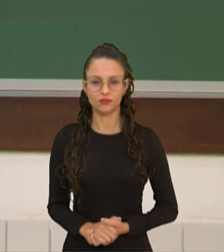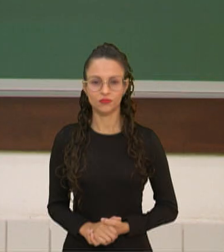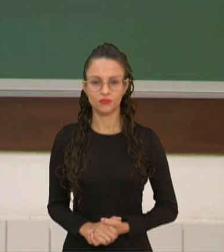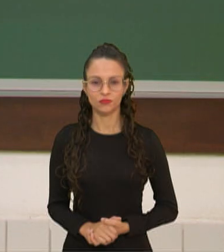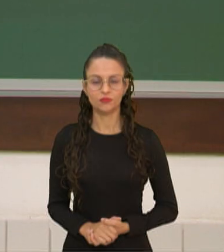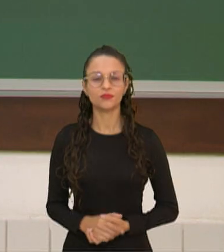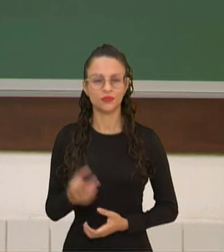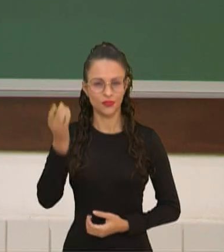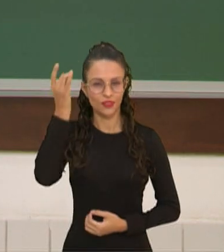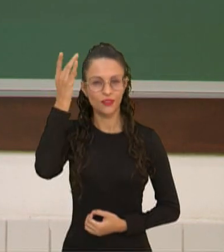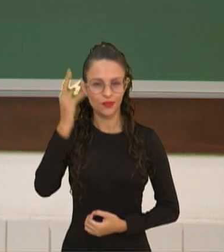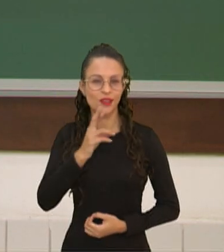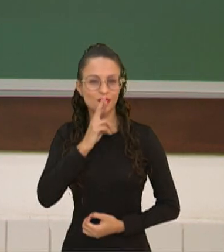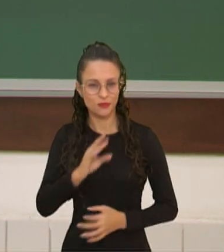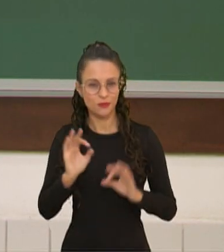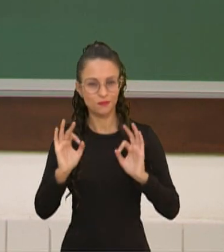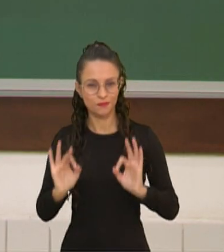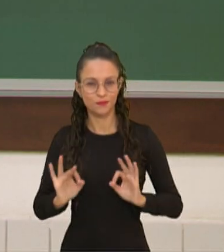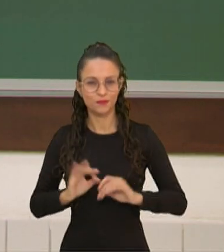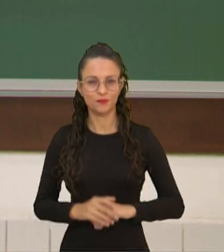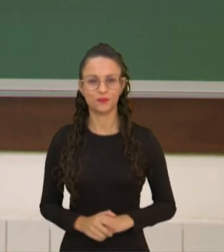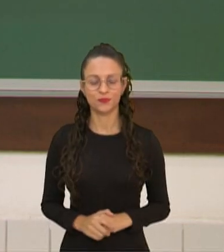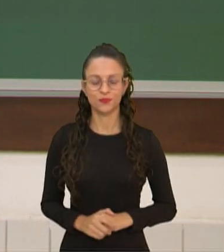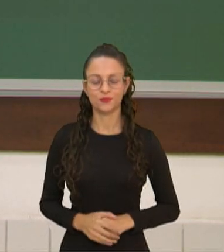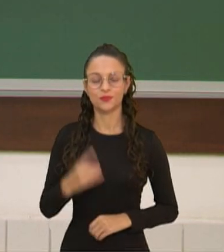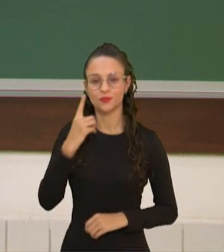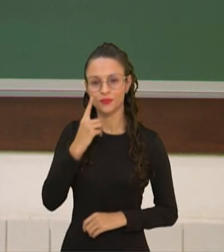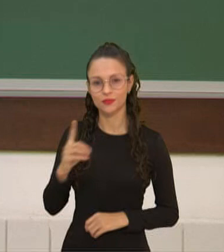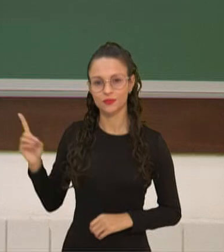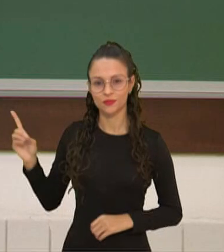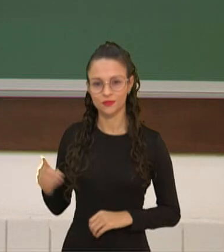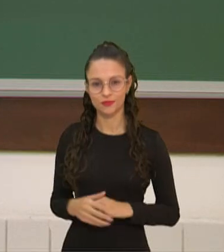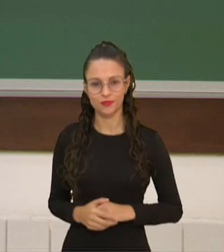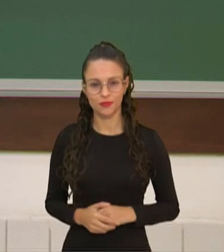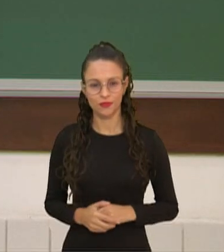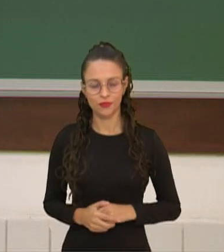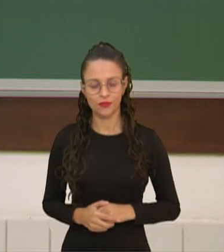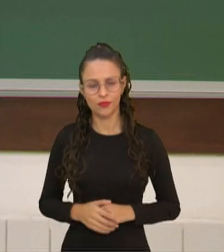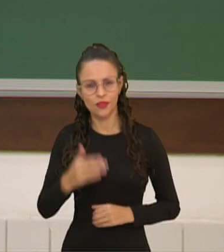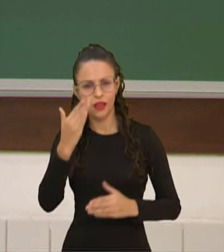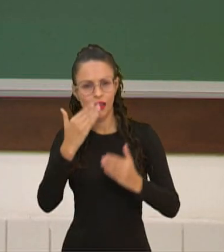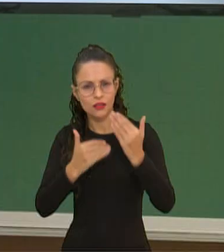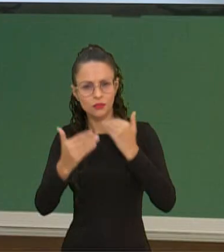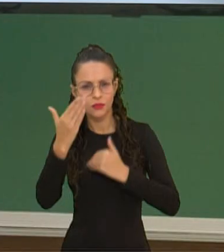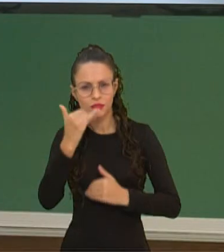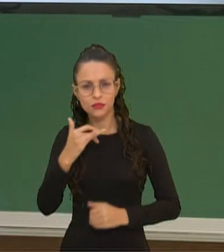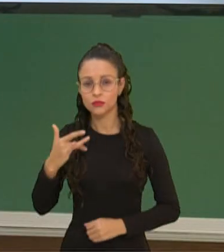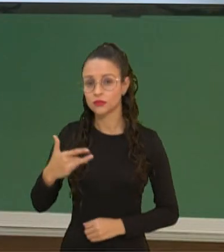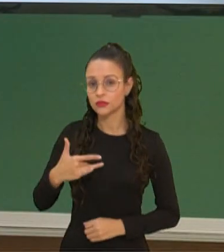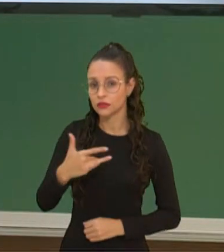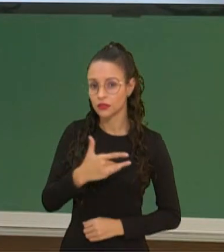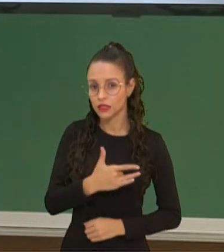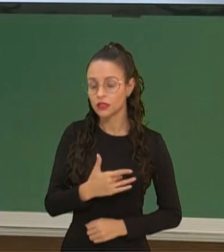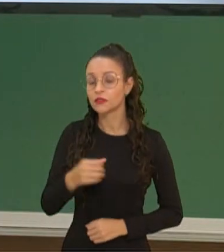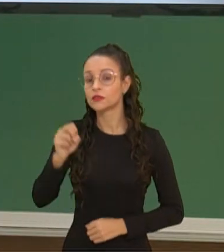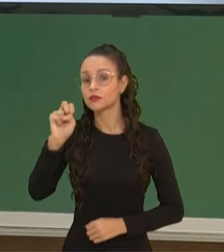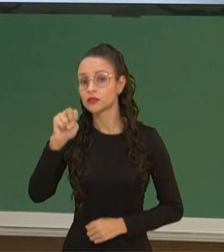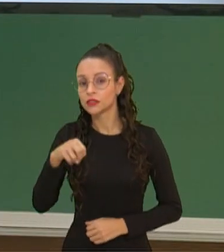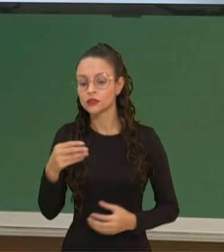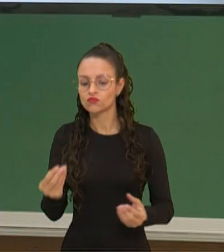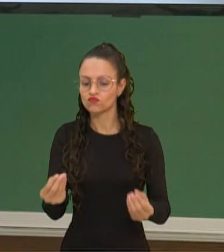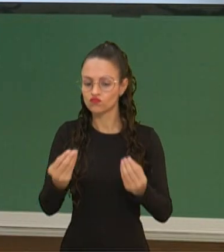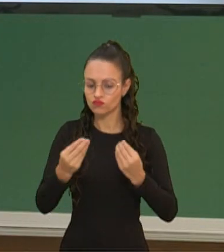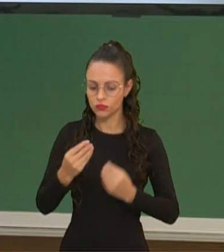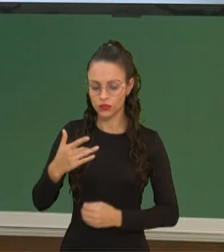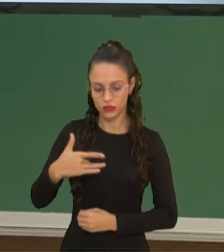foi bem fácil essa né olha só uma alimentação saudável vai sim garantir